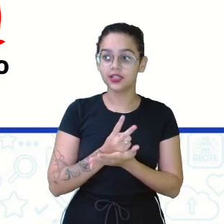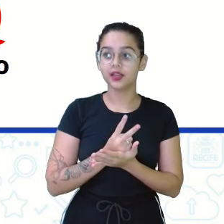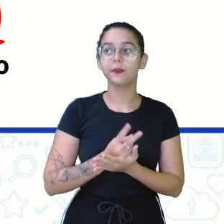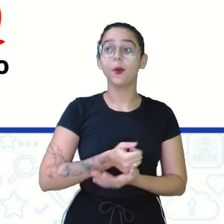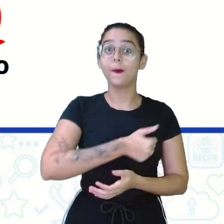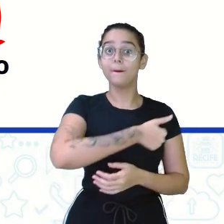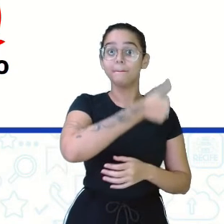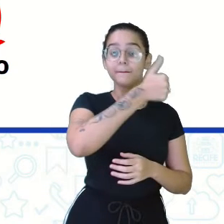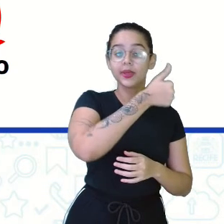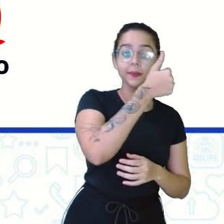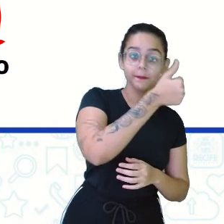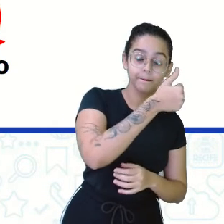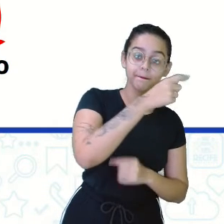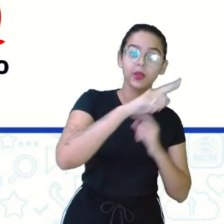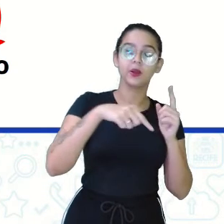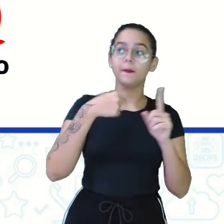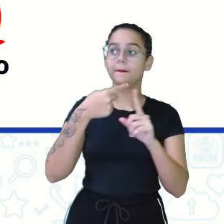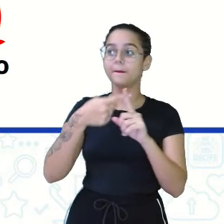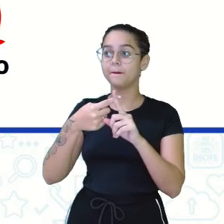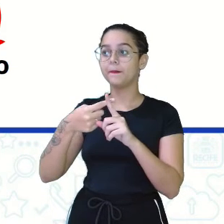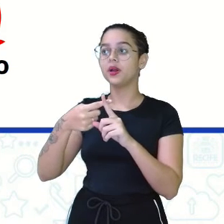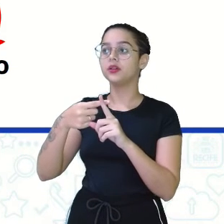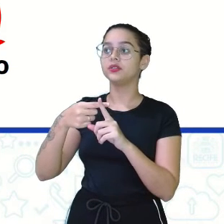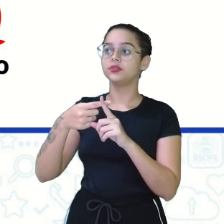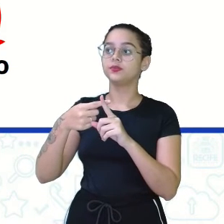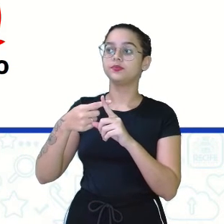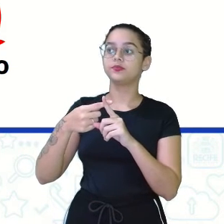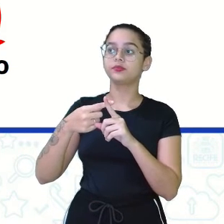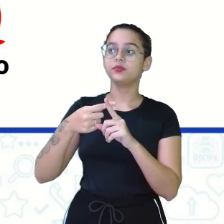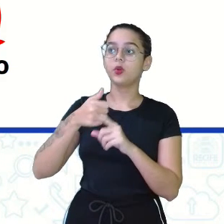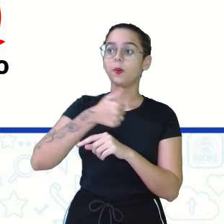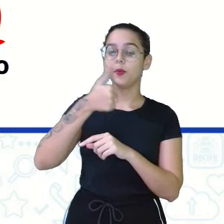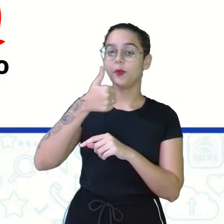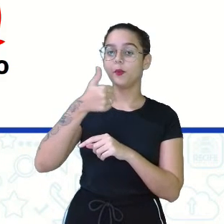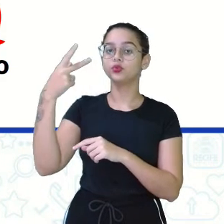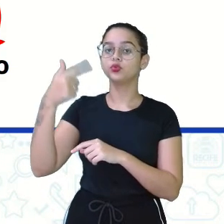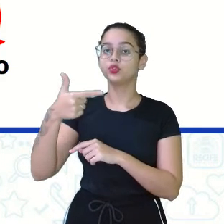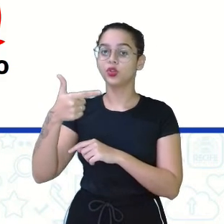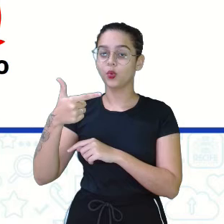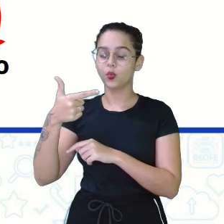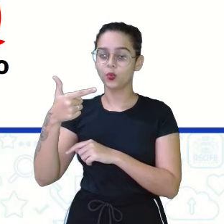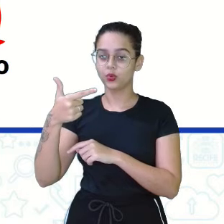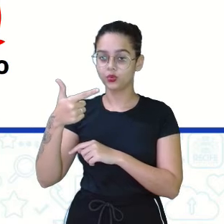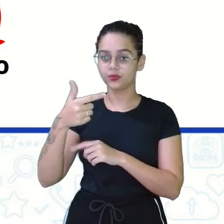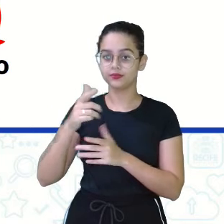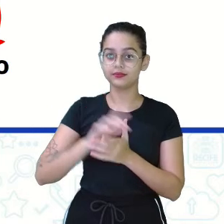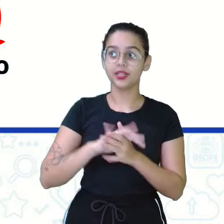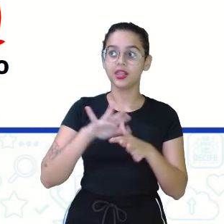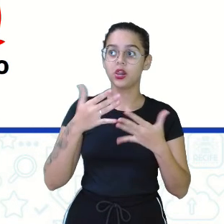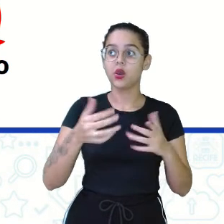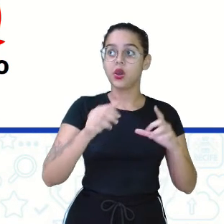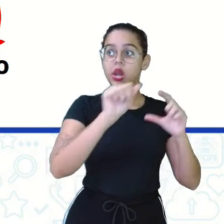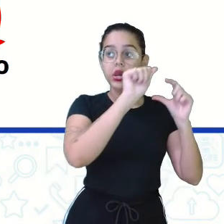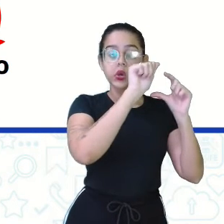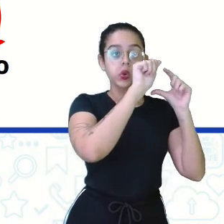o primeiro com o primeiro do segundo coelhinho, certo? Para cruzar. Então,